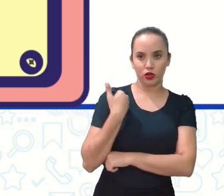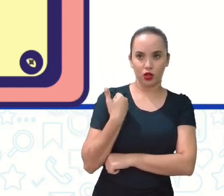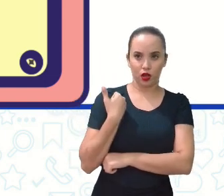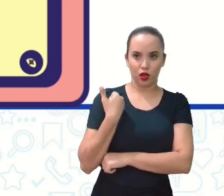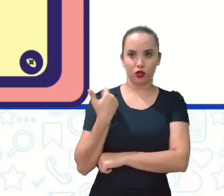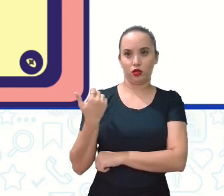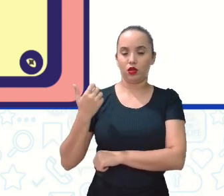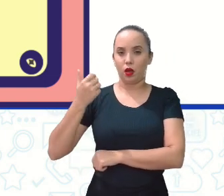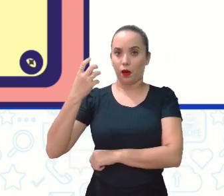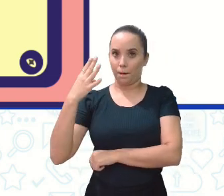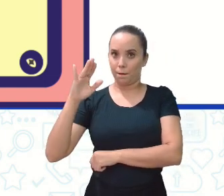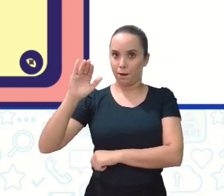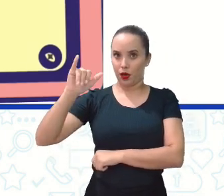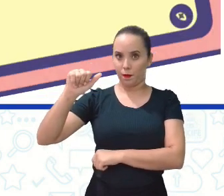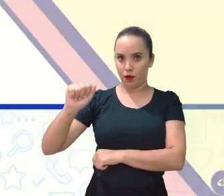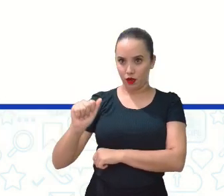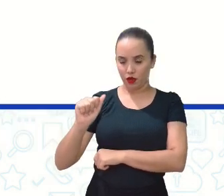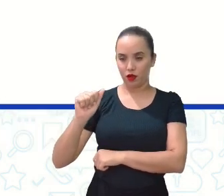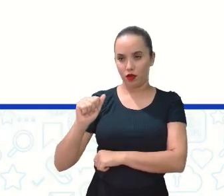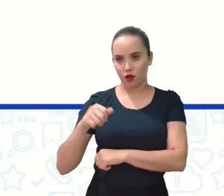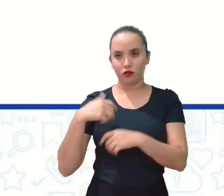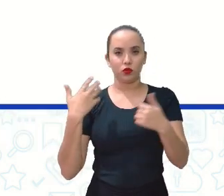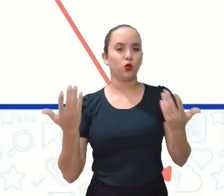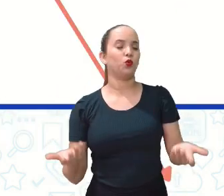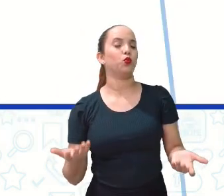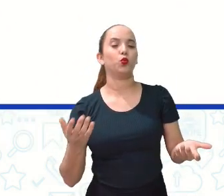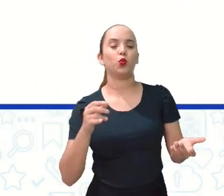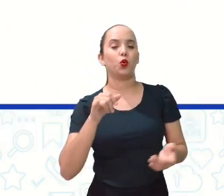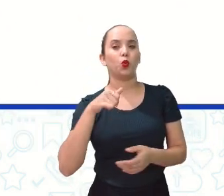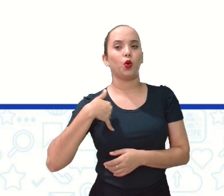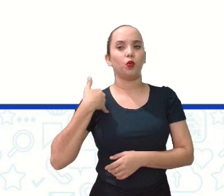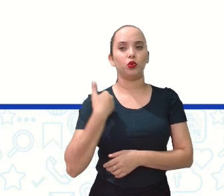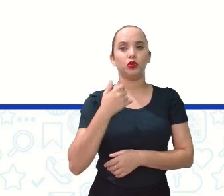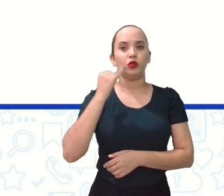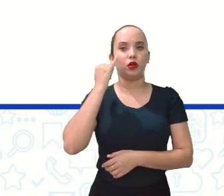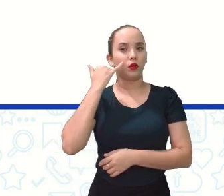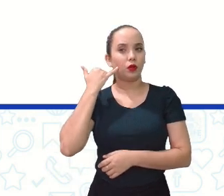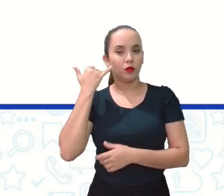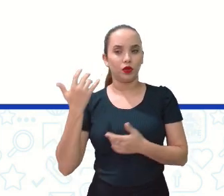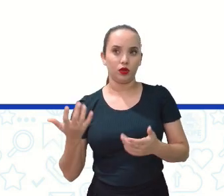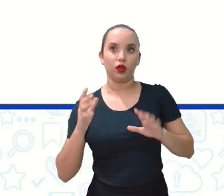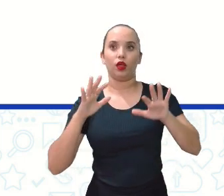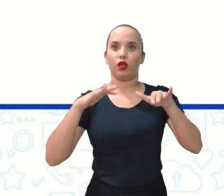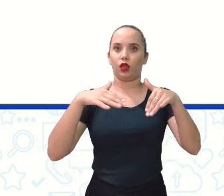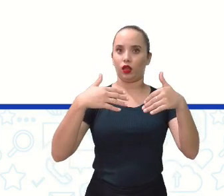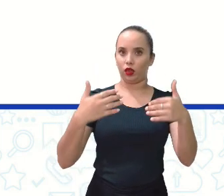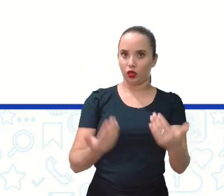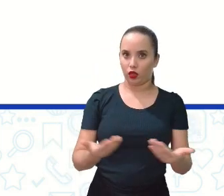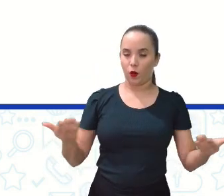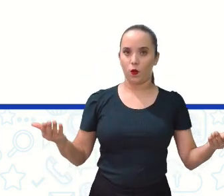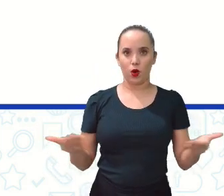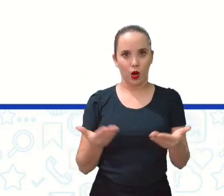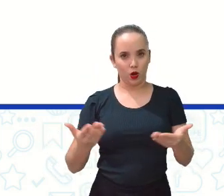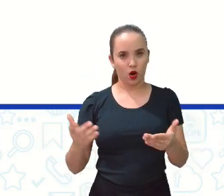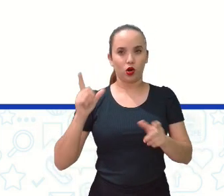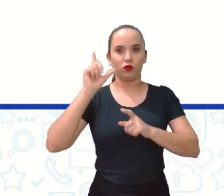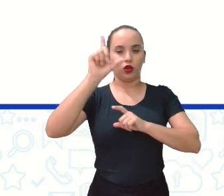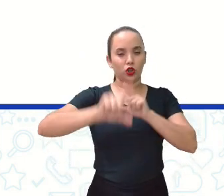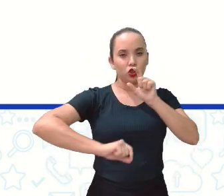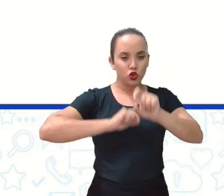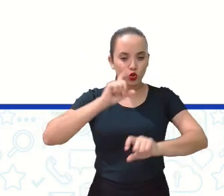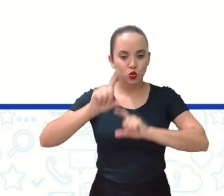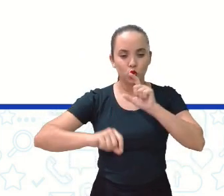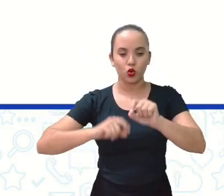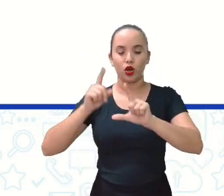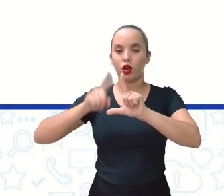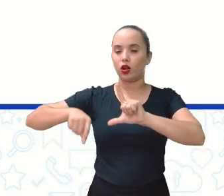desconhecidas. Eu não sei a idade de Billy, nem sei a idade de Bia. No caso aí, a gente vai escolher letras. E eu vou escolher exatamente aquelas